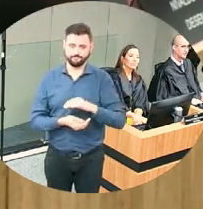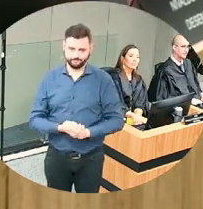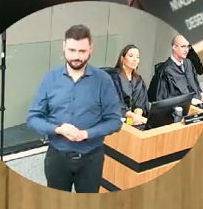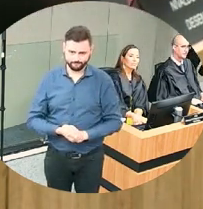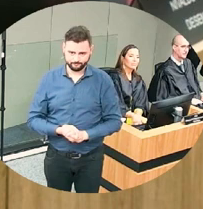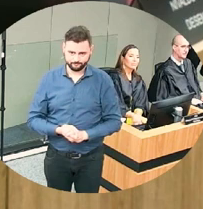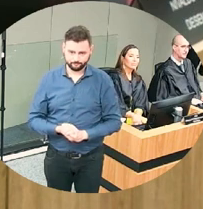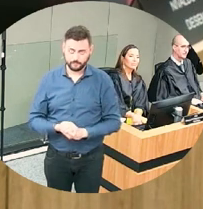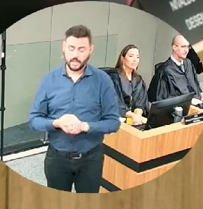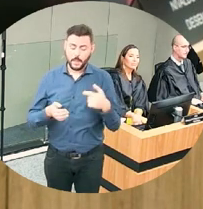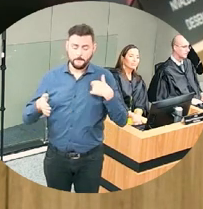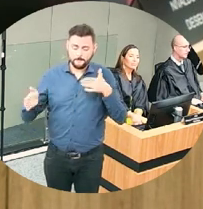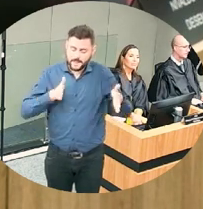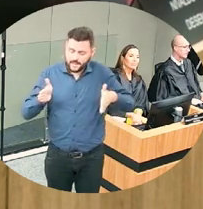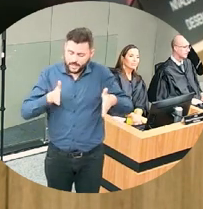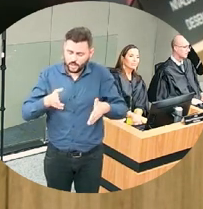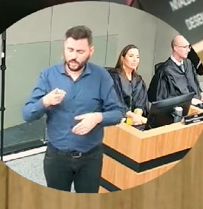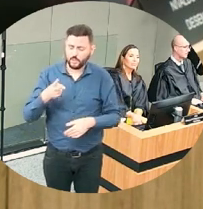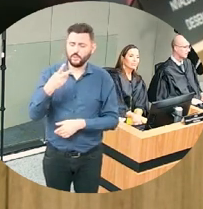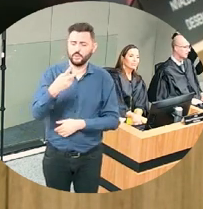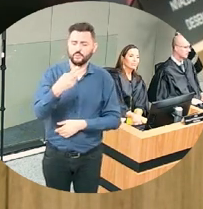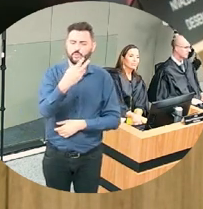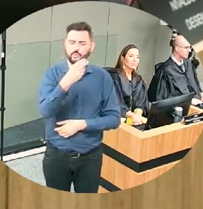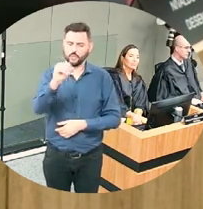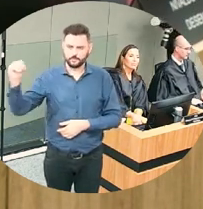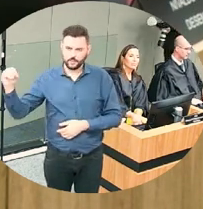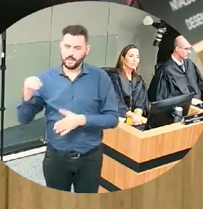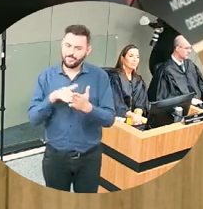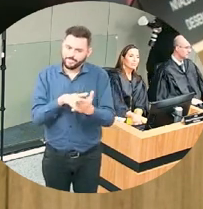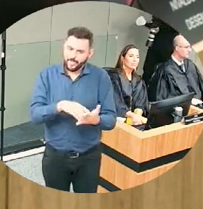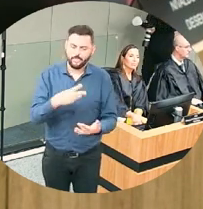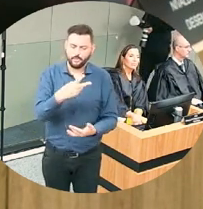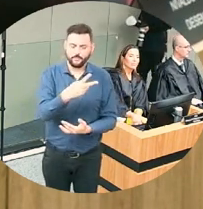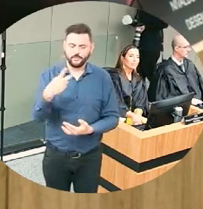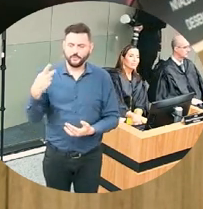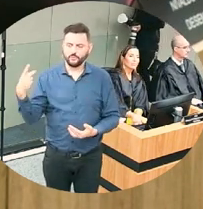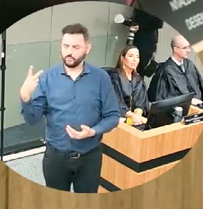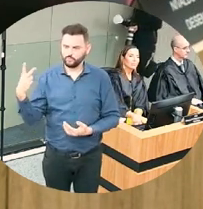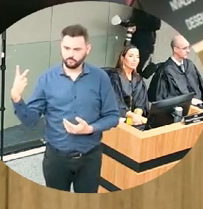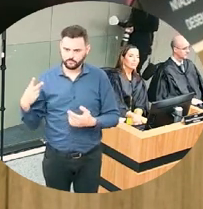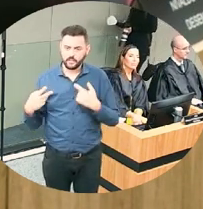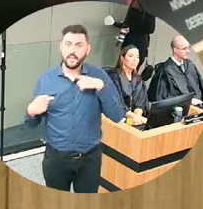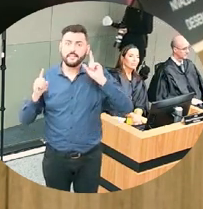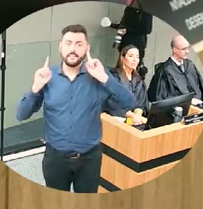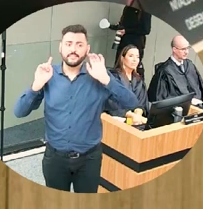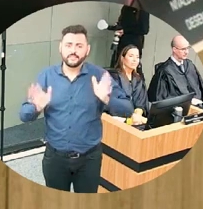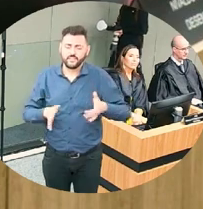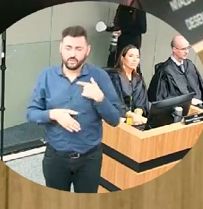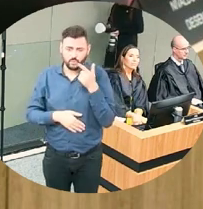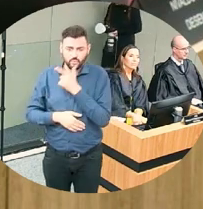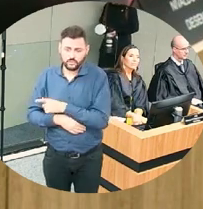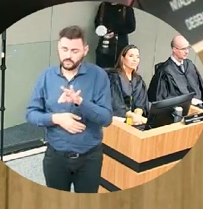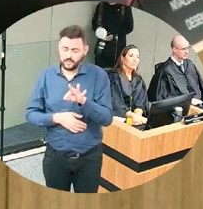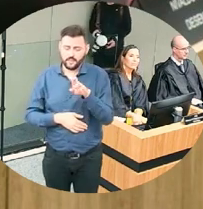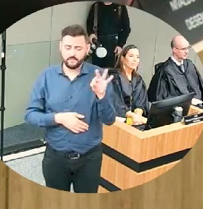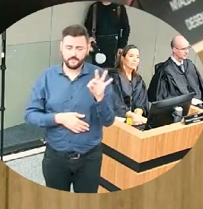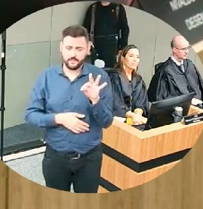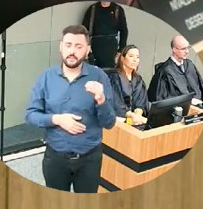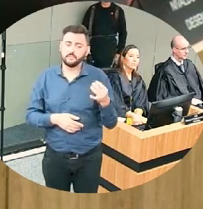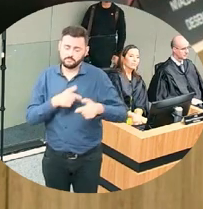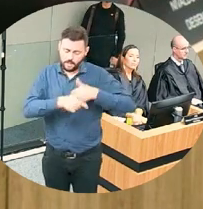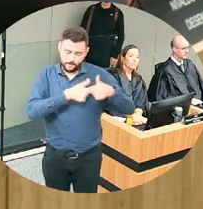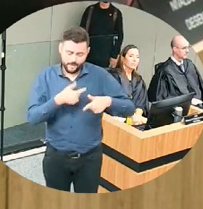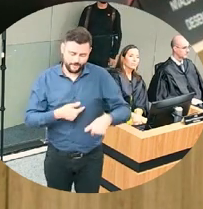no biênio 20202021 exerceu o cargo de corregedor do do TRT 12